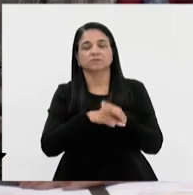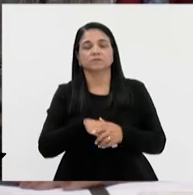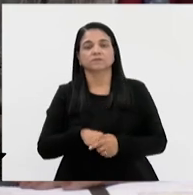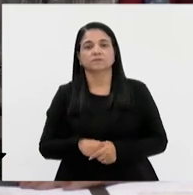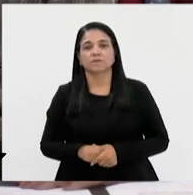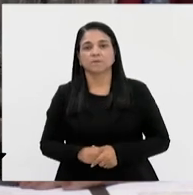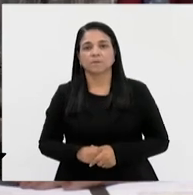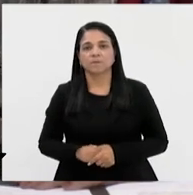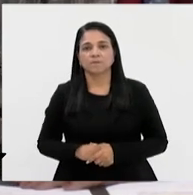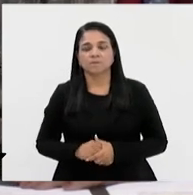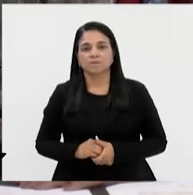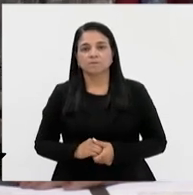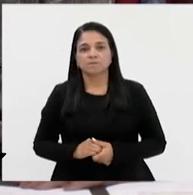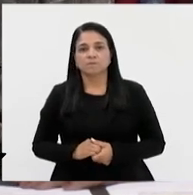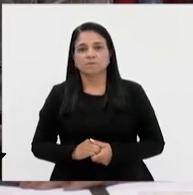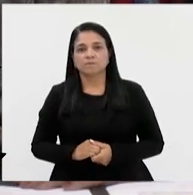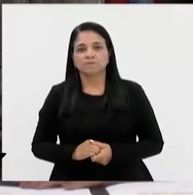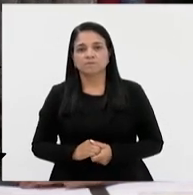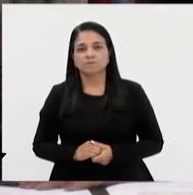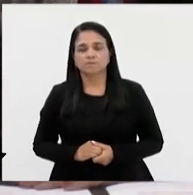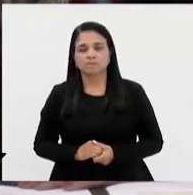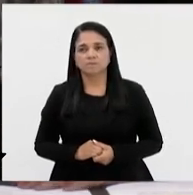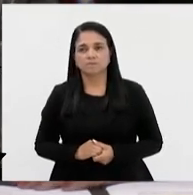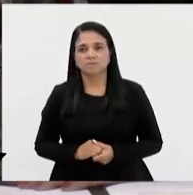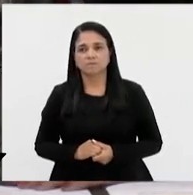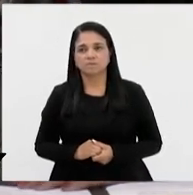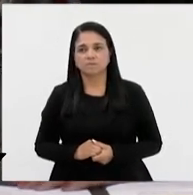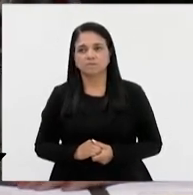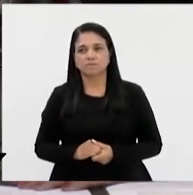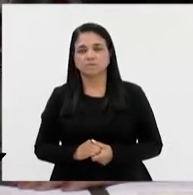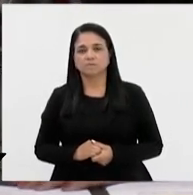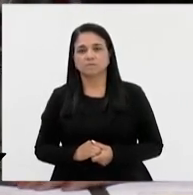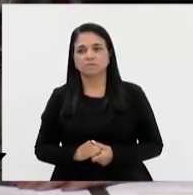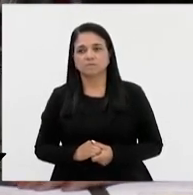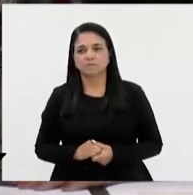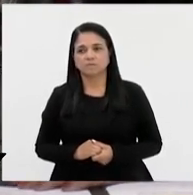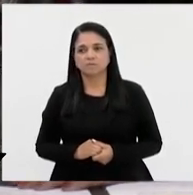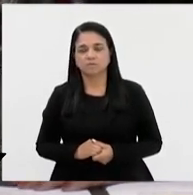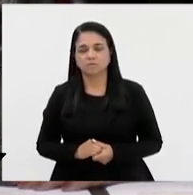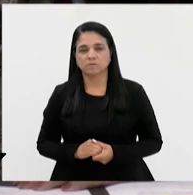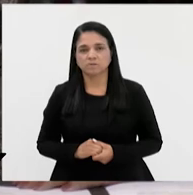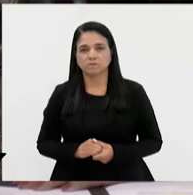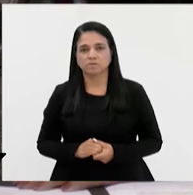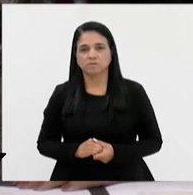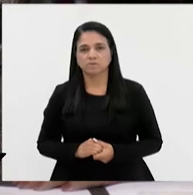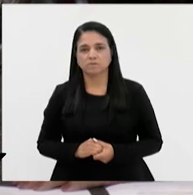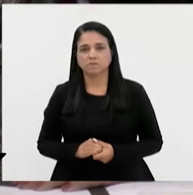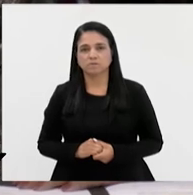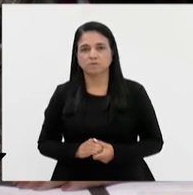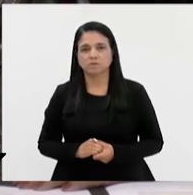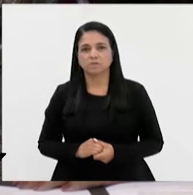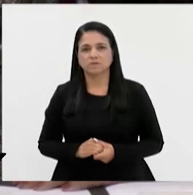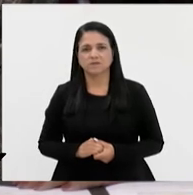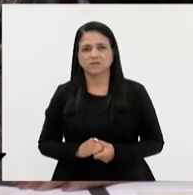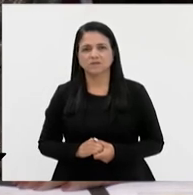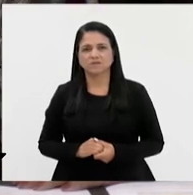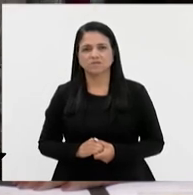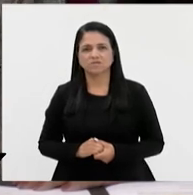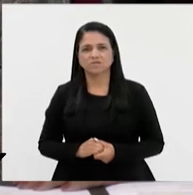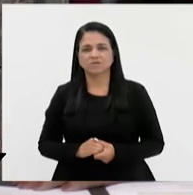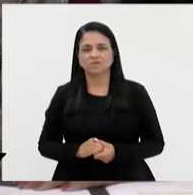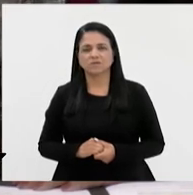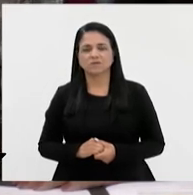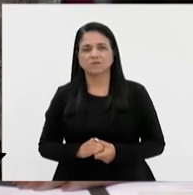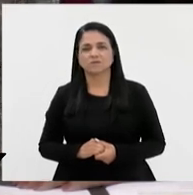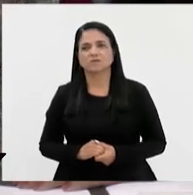47 retirados de pauta. E o 40 e... E o 39. O 36 está alterado, né? Está anotando a